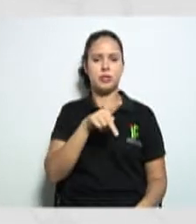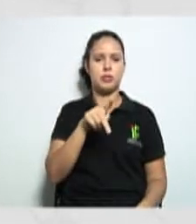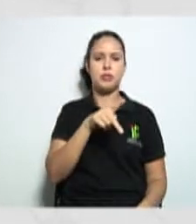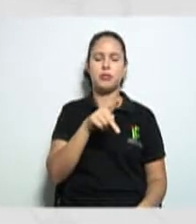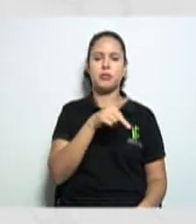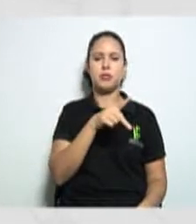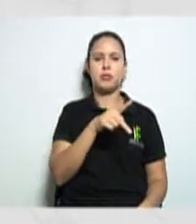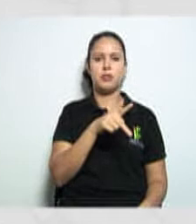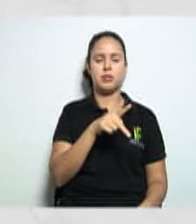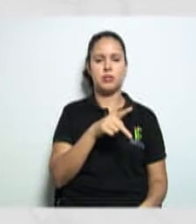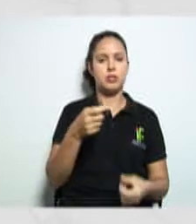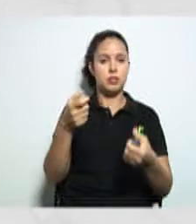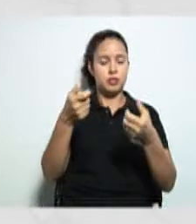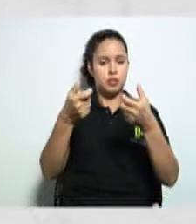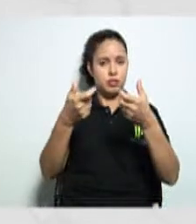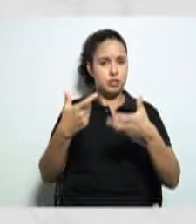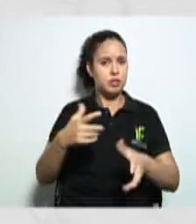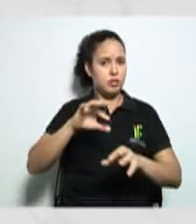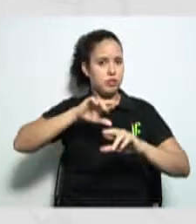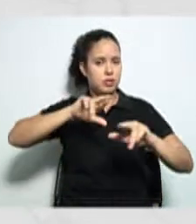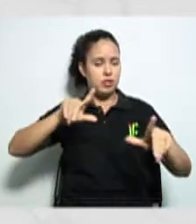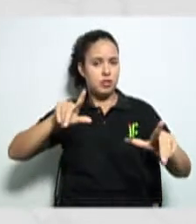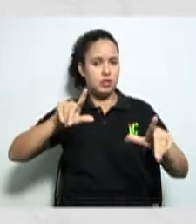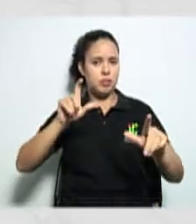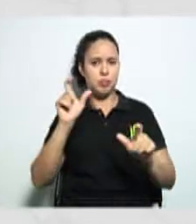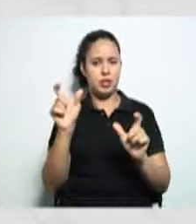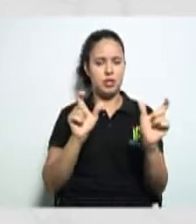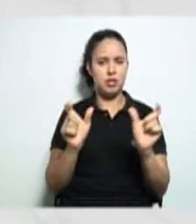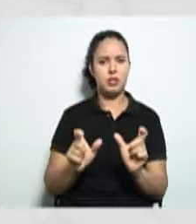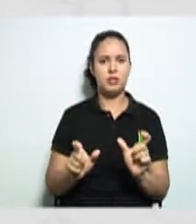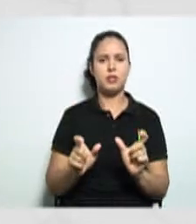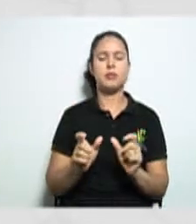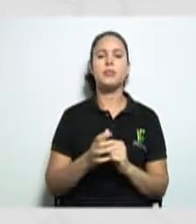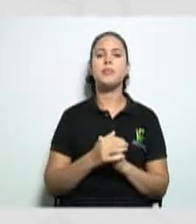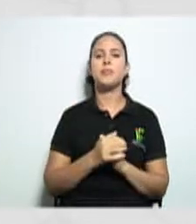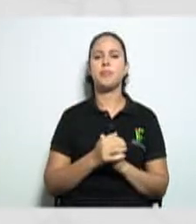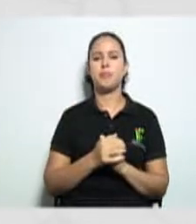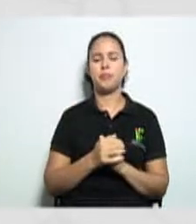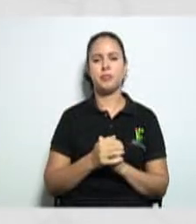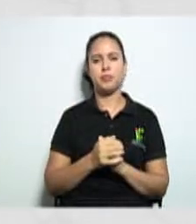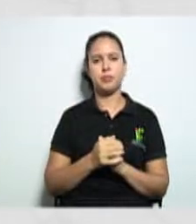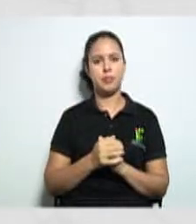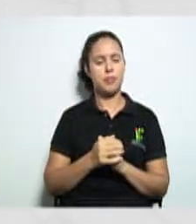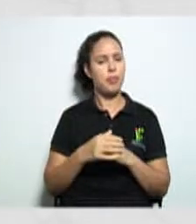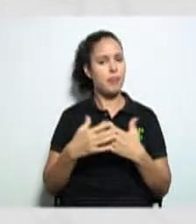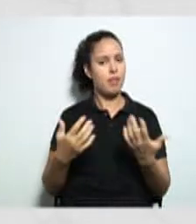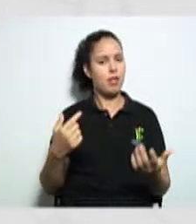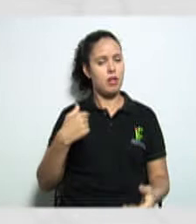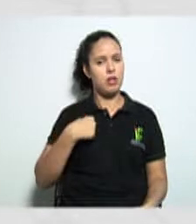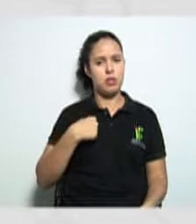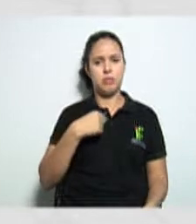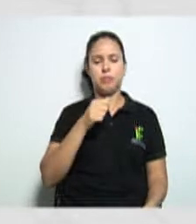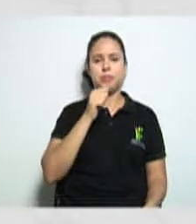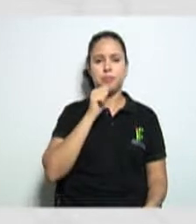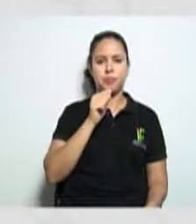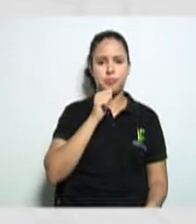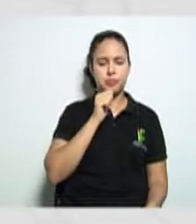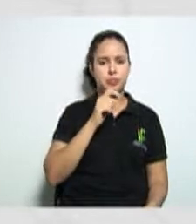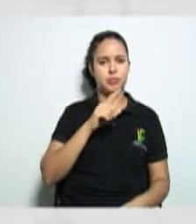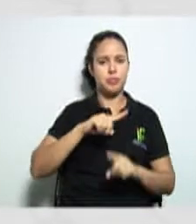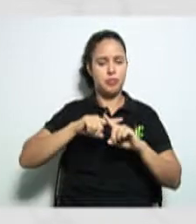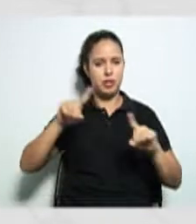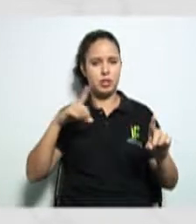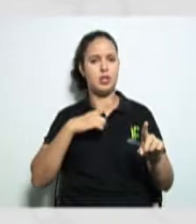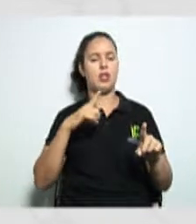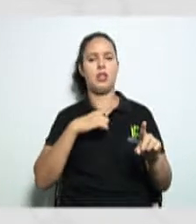expressão homo econômicos durante a aula. Não utilizei mesmo, mas está lá no nosso